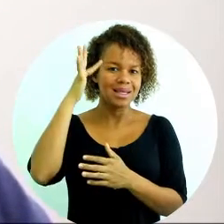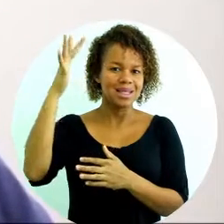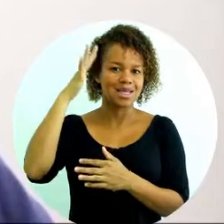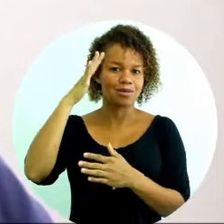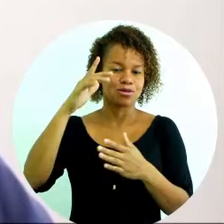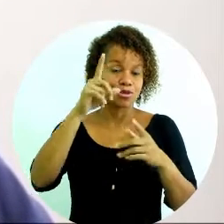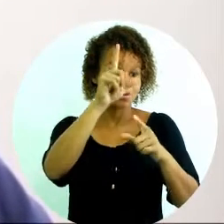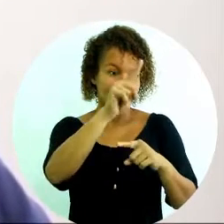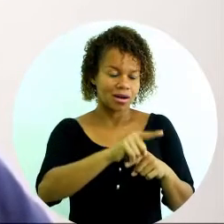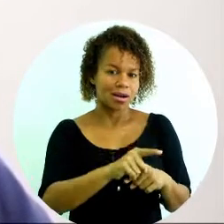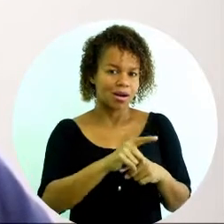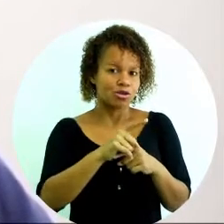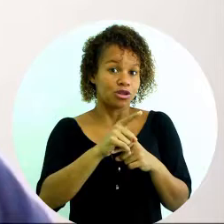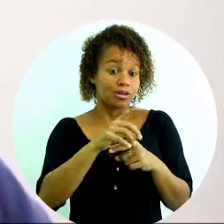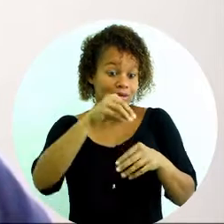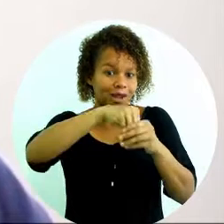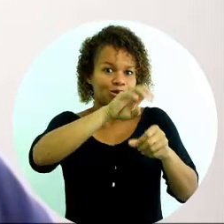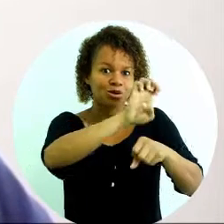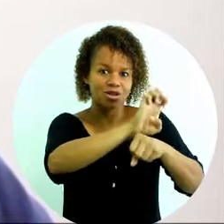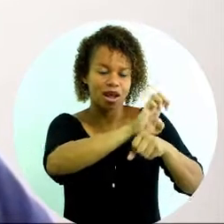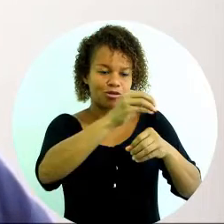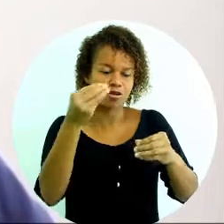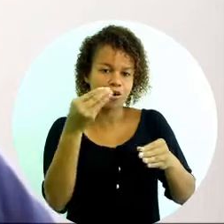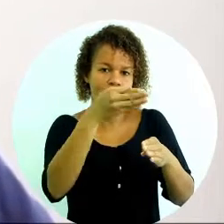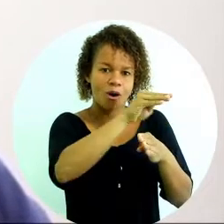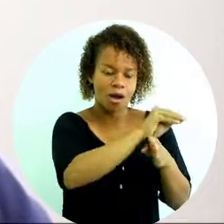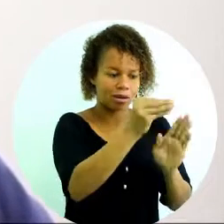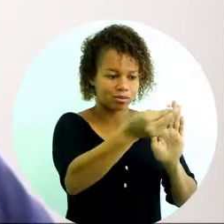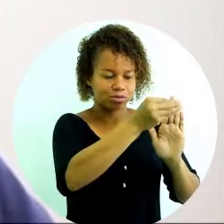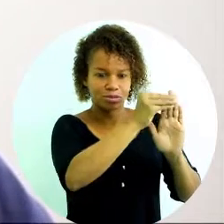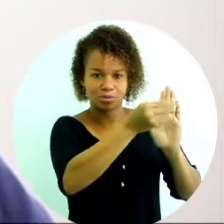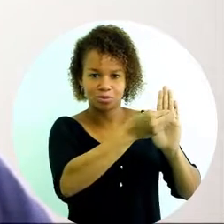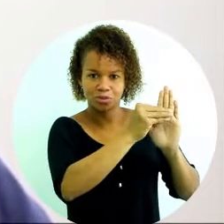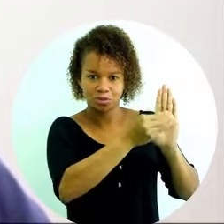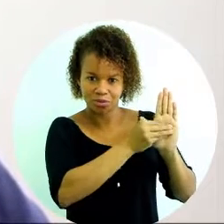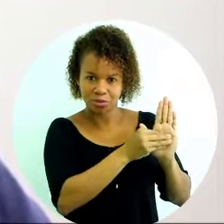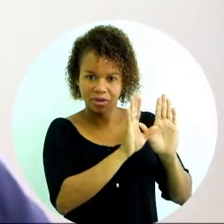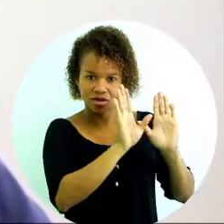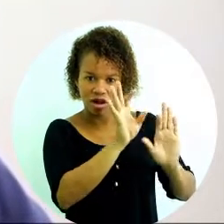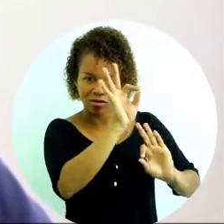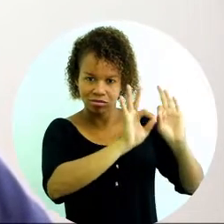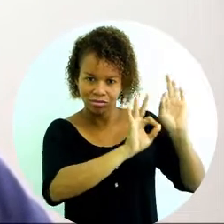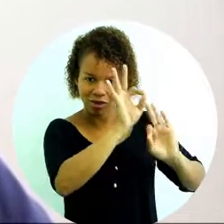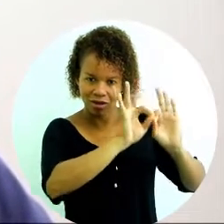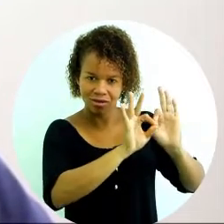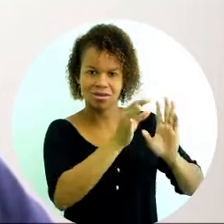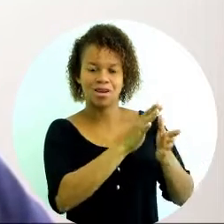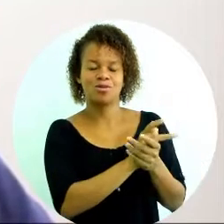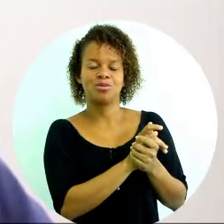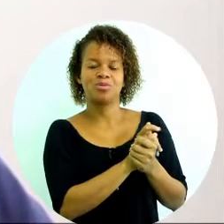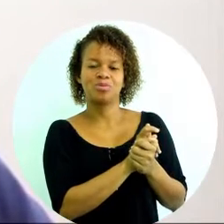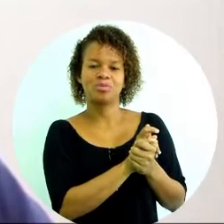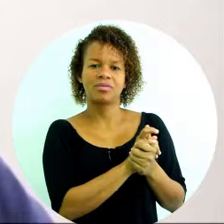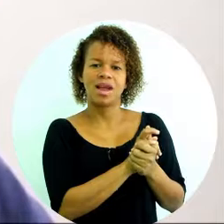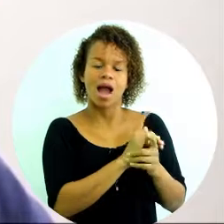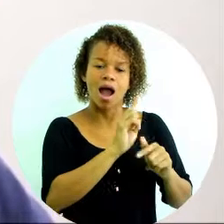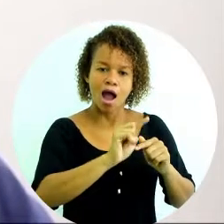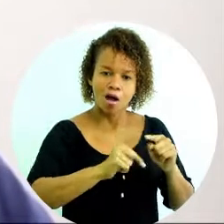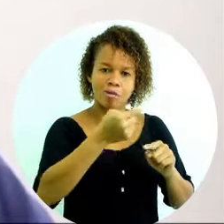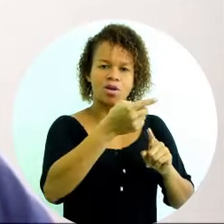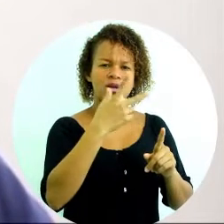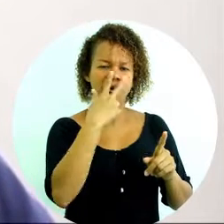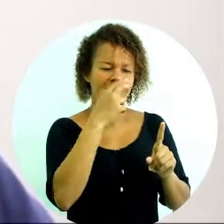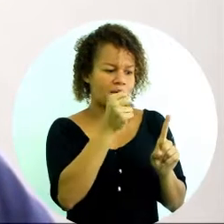comporta. Pensamos que o aparelho ideológico de Estado, que foi colocado em posição dominante nas formações capitalistas